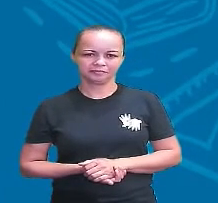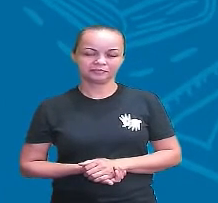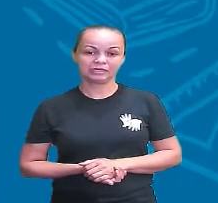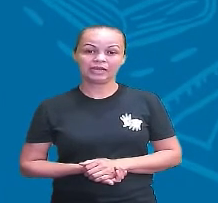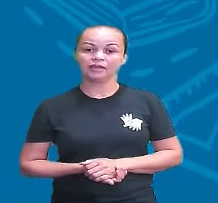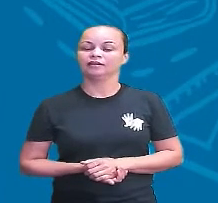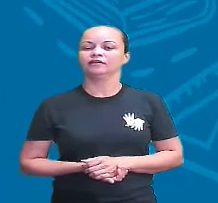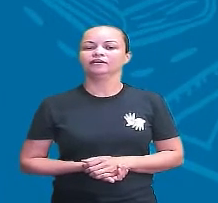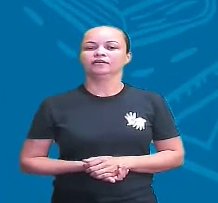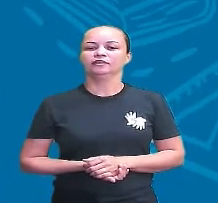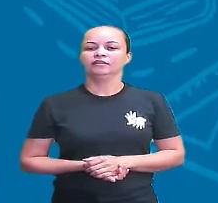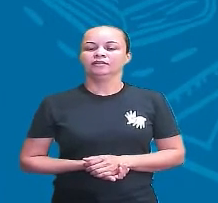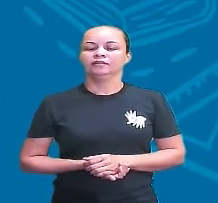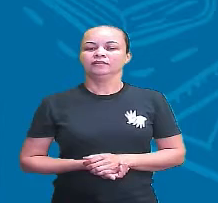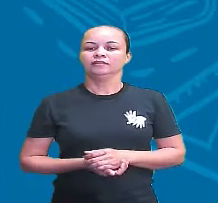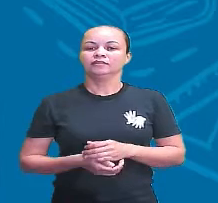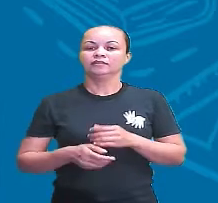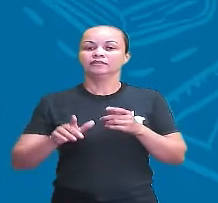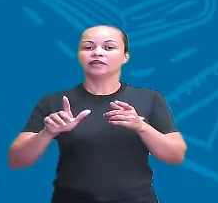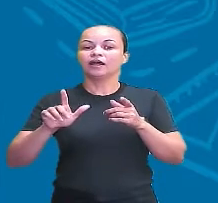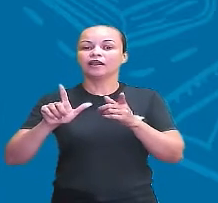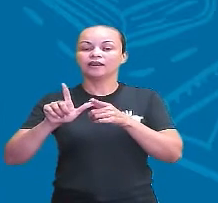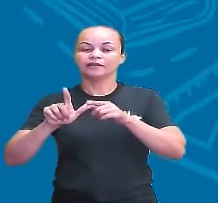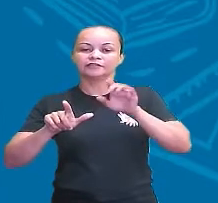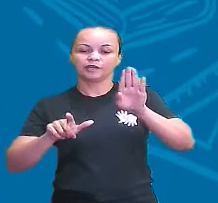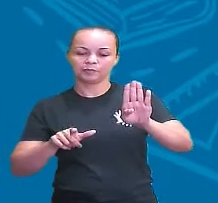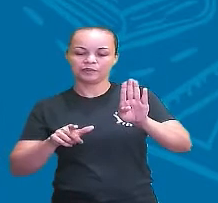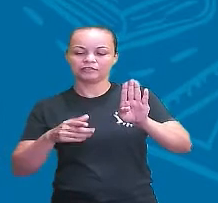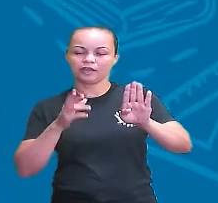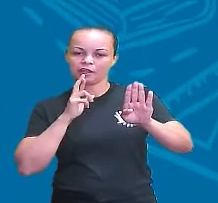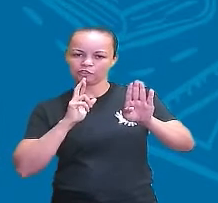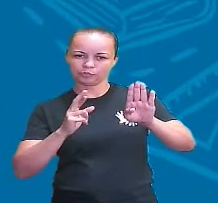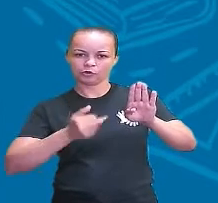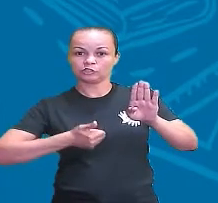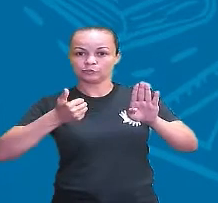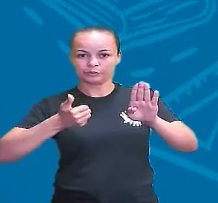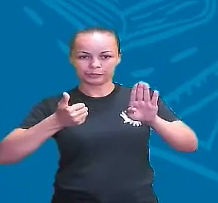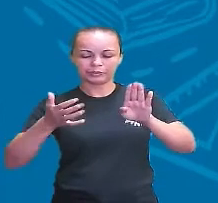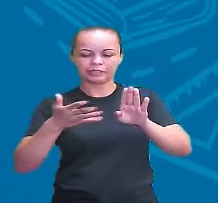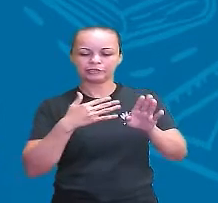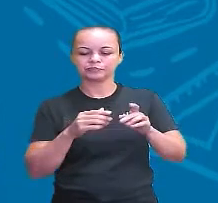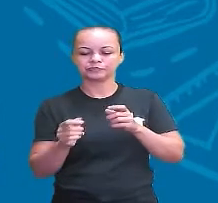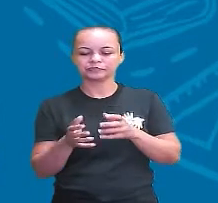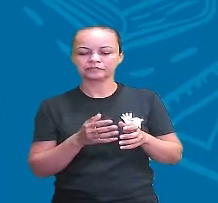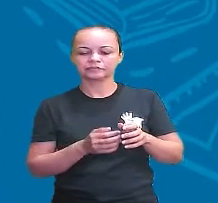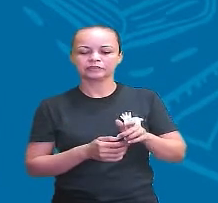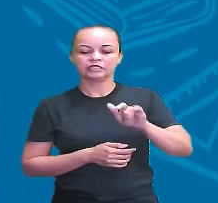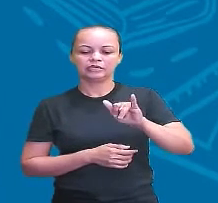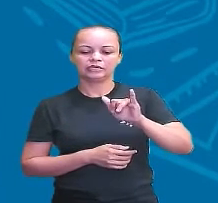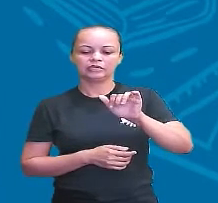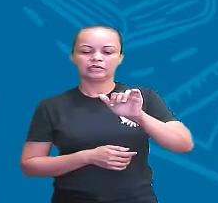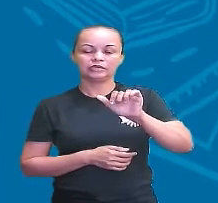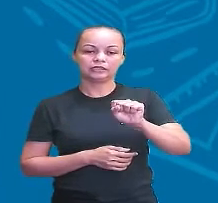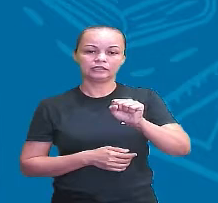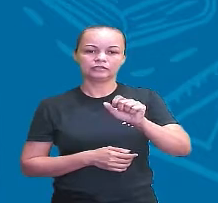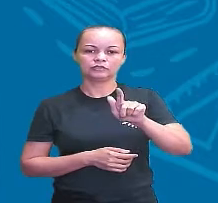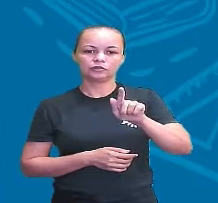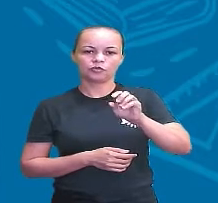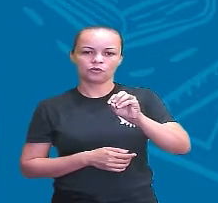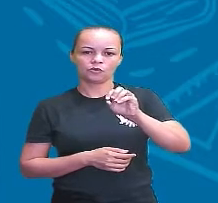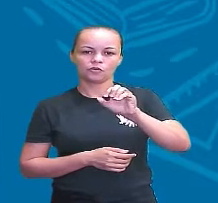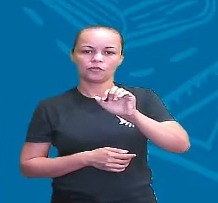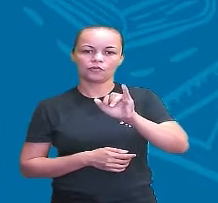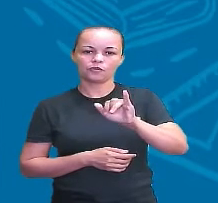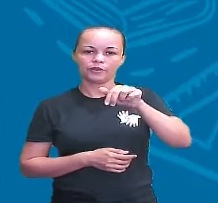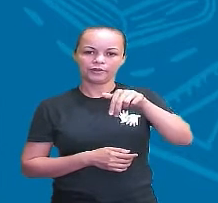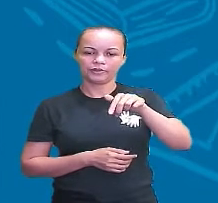na letra B está a resposta da primeira questão. Is going to be. Gente, quando ela disse que ela tinha certeza que ele